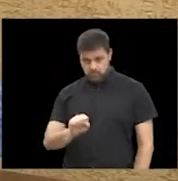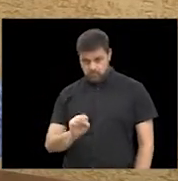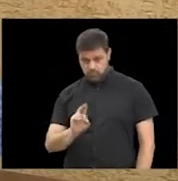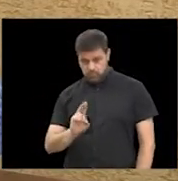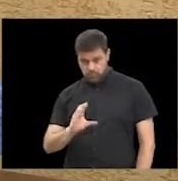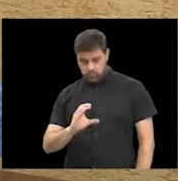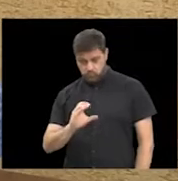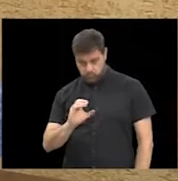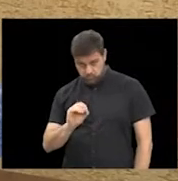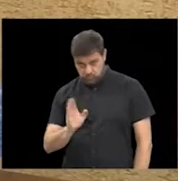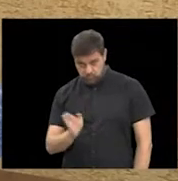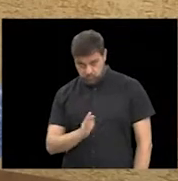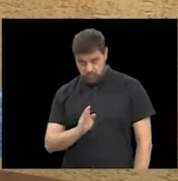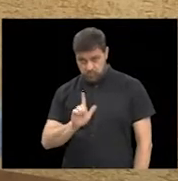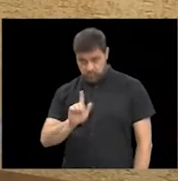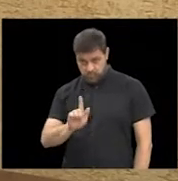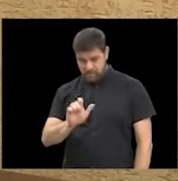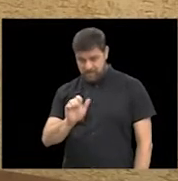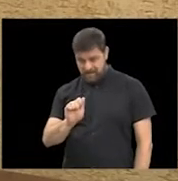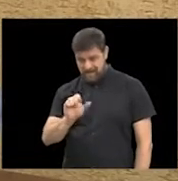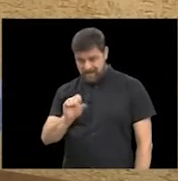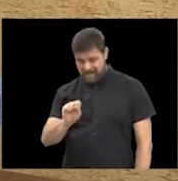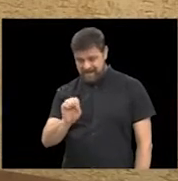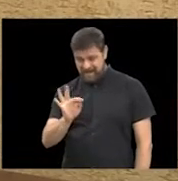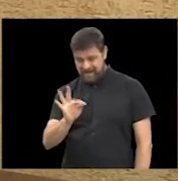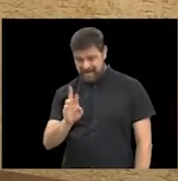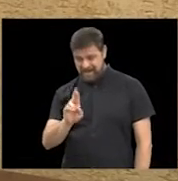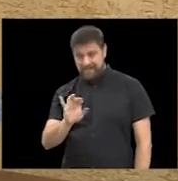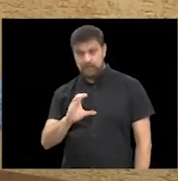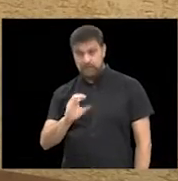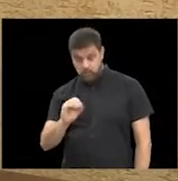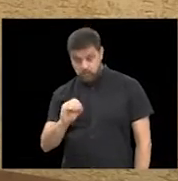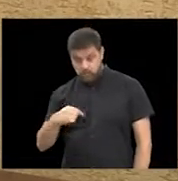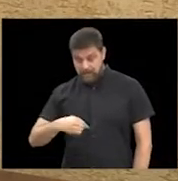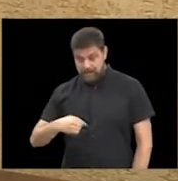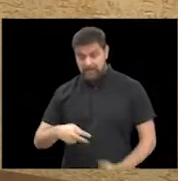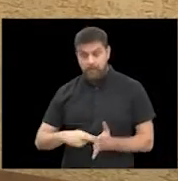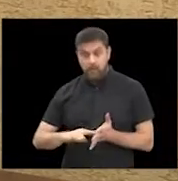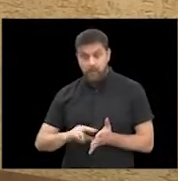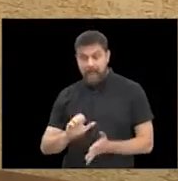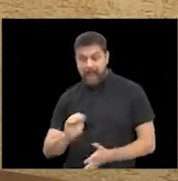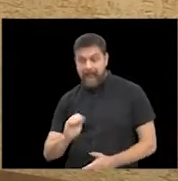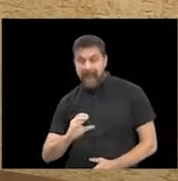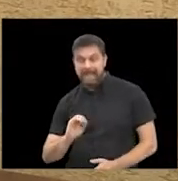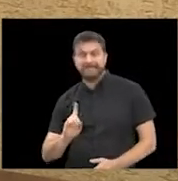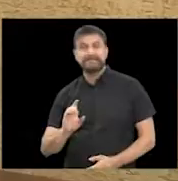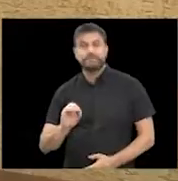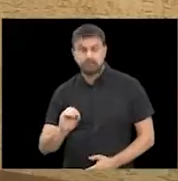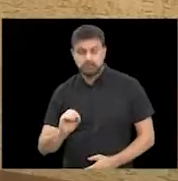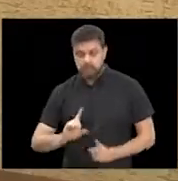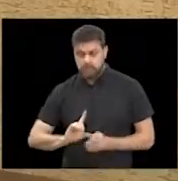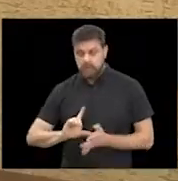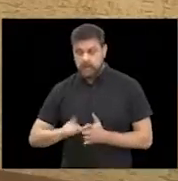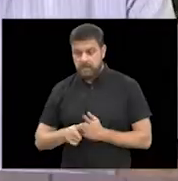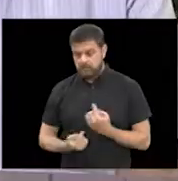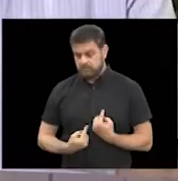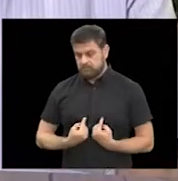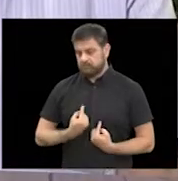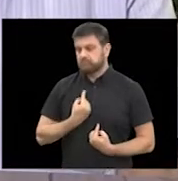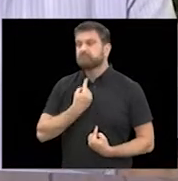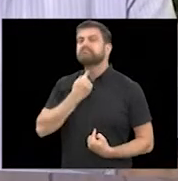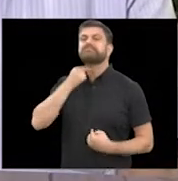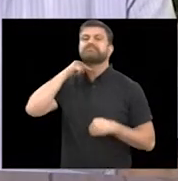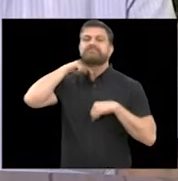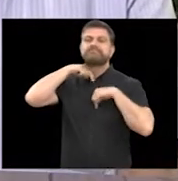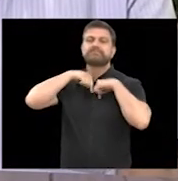estômago. Ácido gástrico. Ácido gástrico. Aí quando ele já volta com esse componente. Componente por isso que ele... da acidez.